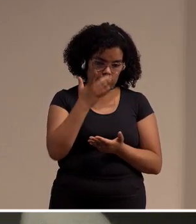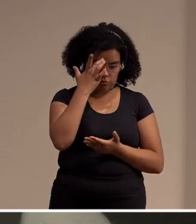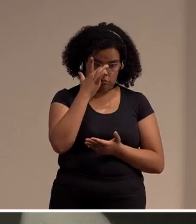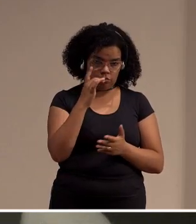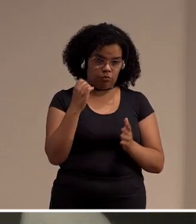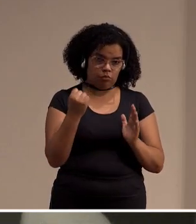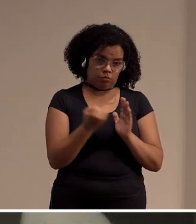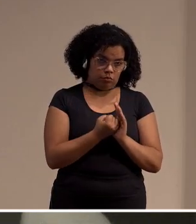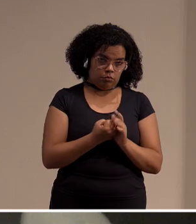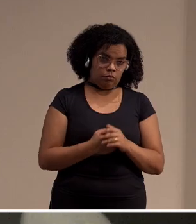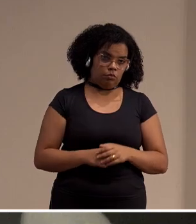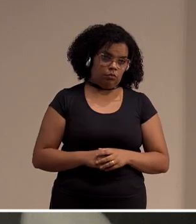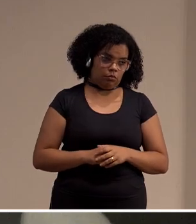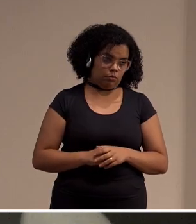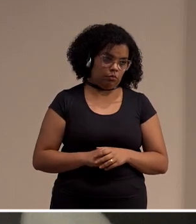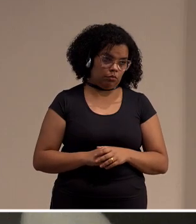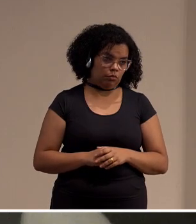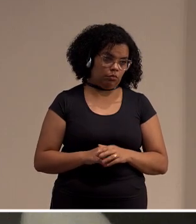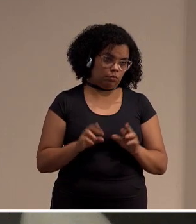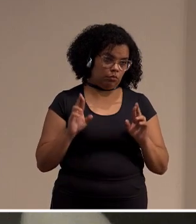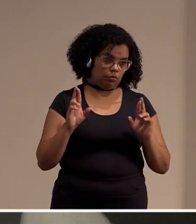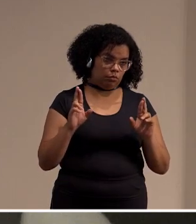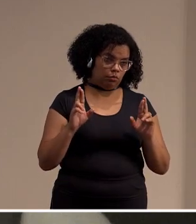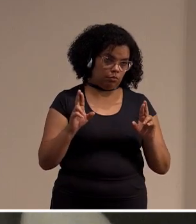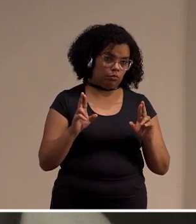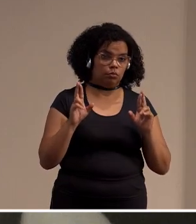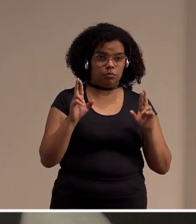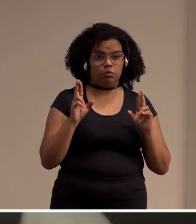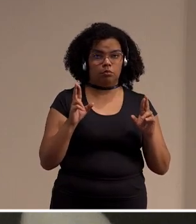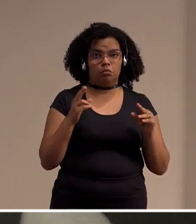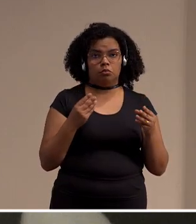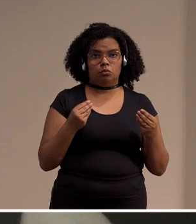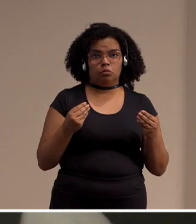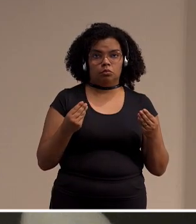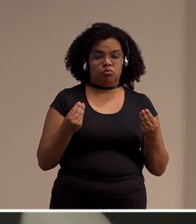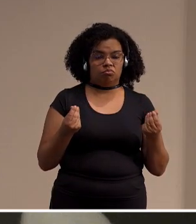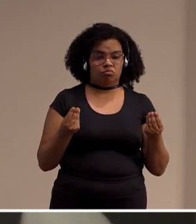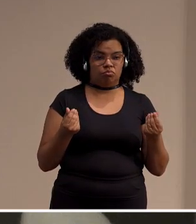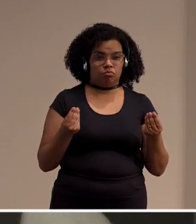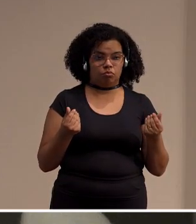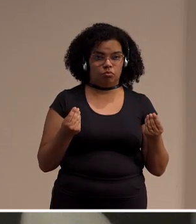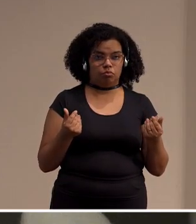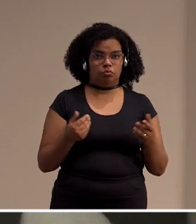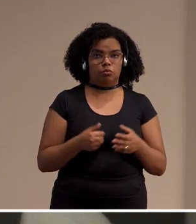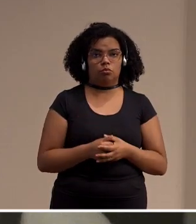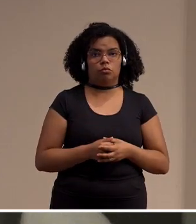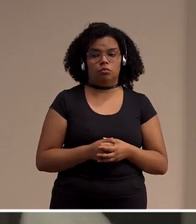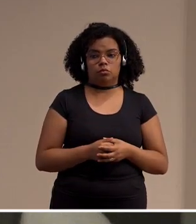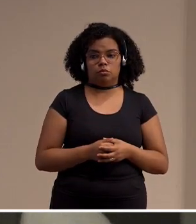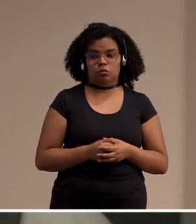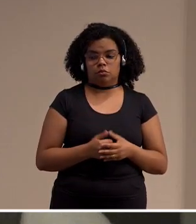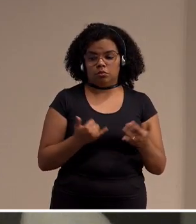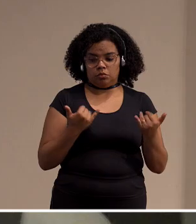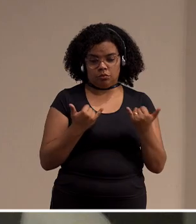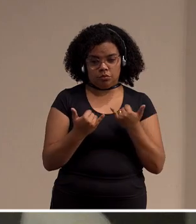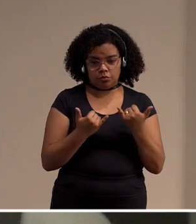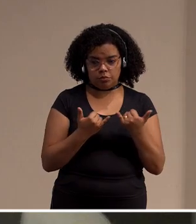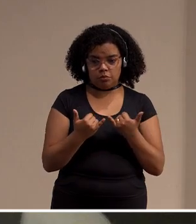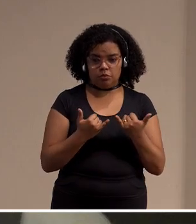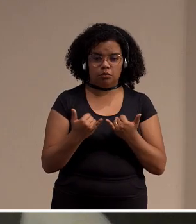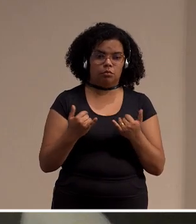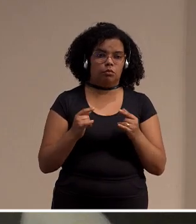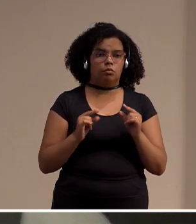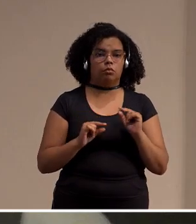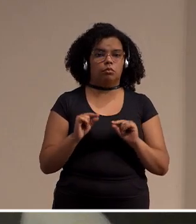muito marcado pela esperança, é uma esperança muito fugaz, talvez, e a ponto de se parecer